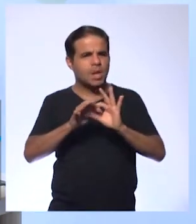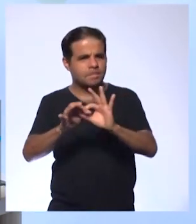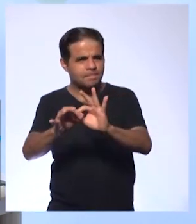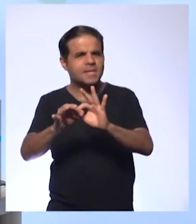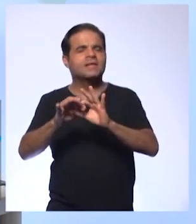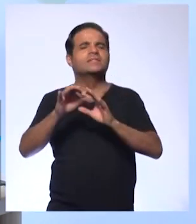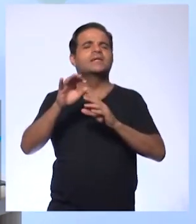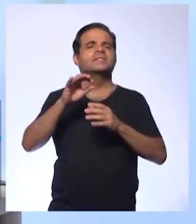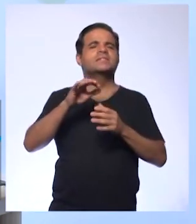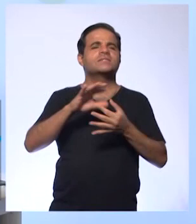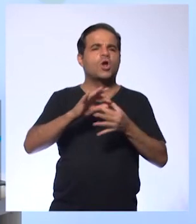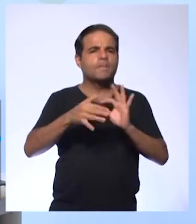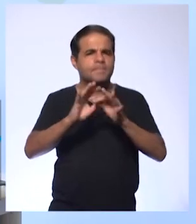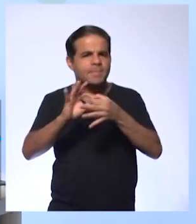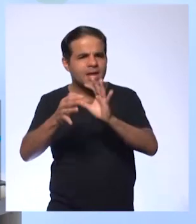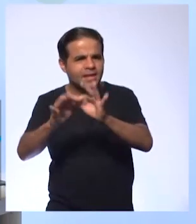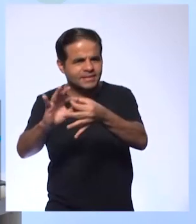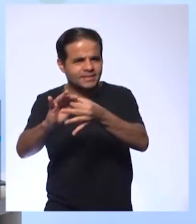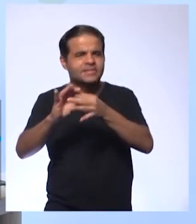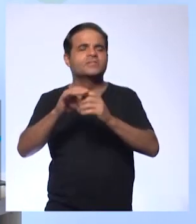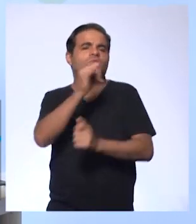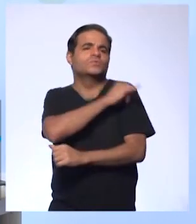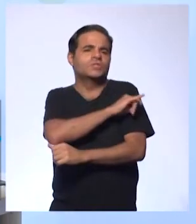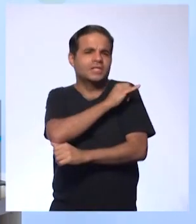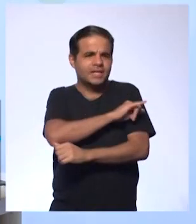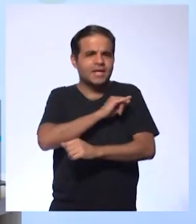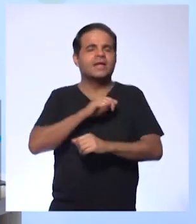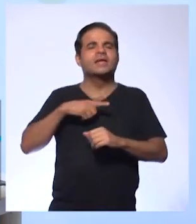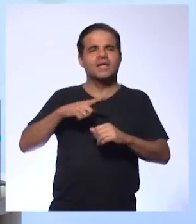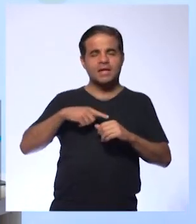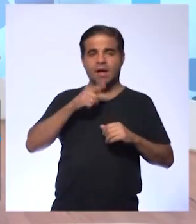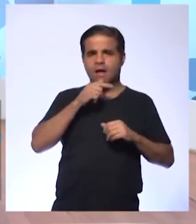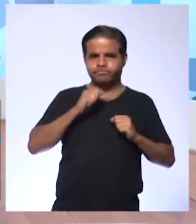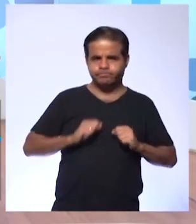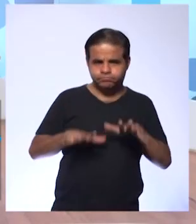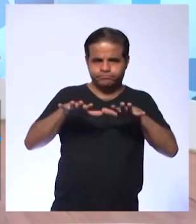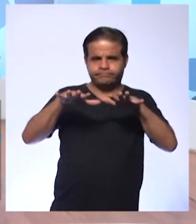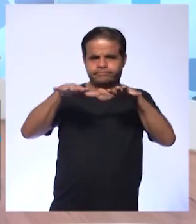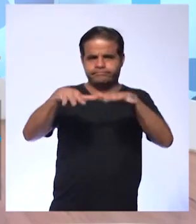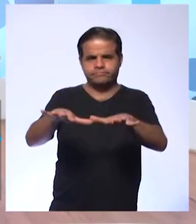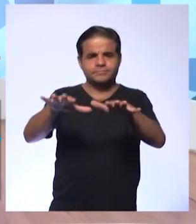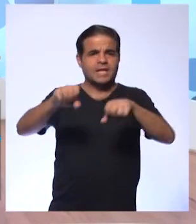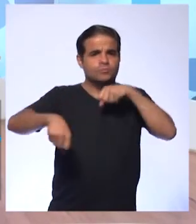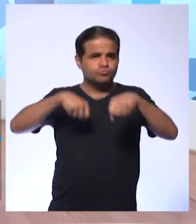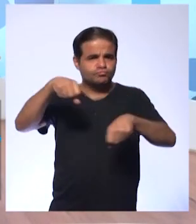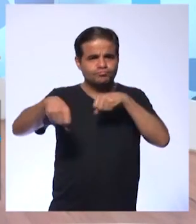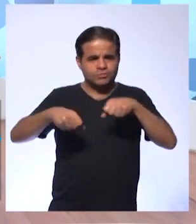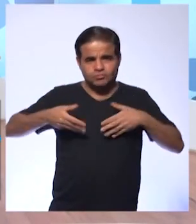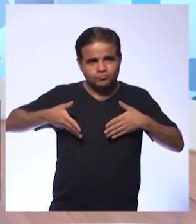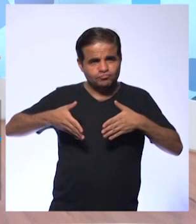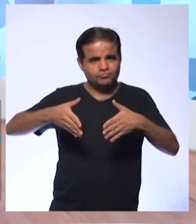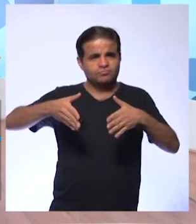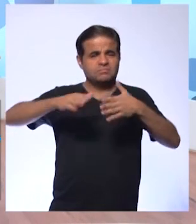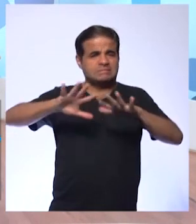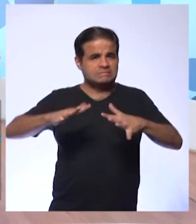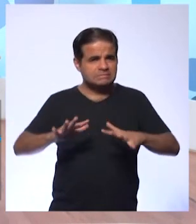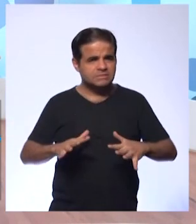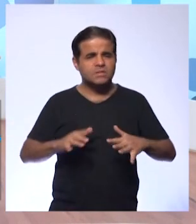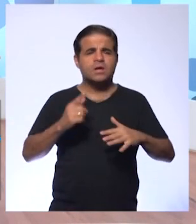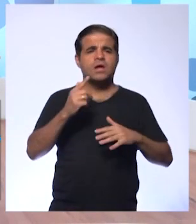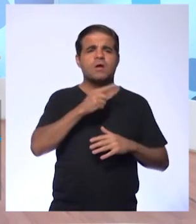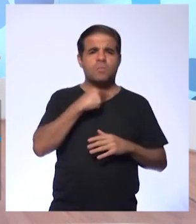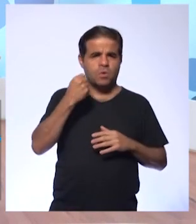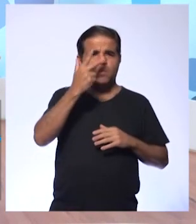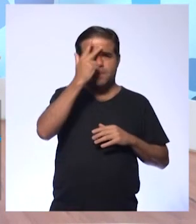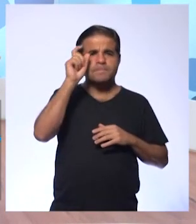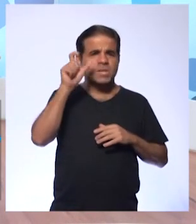que até tirou aquela ciclovia que passava beirando a praia, né, e até destruiu uma parte que até, se não me engano, morreu uma pessoa. Fez uma